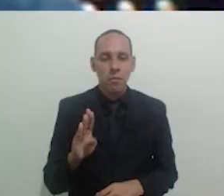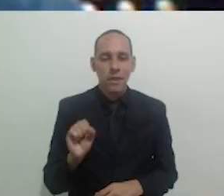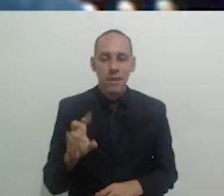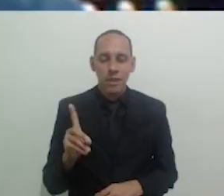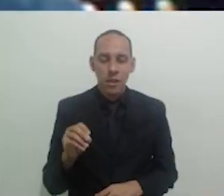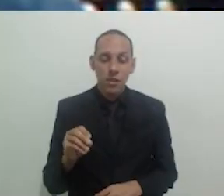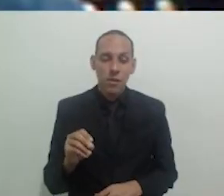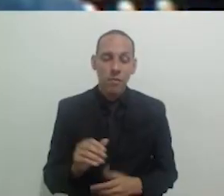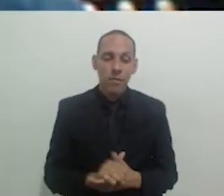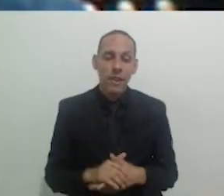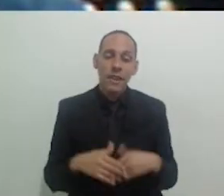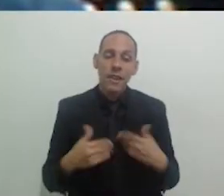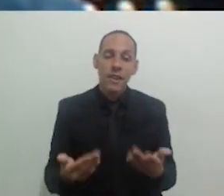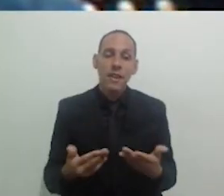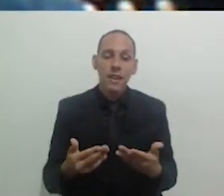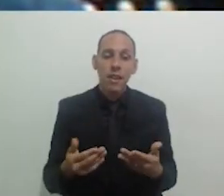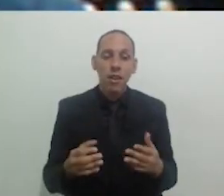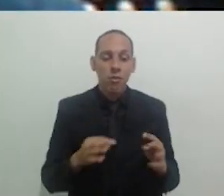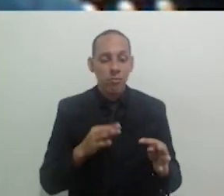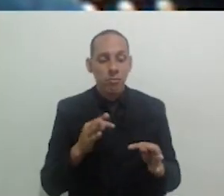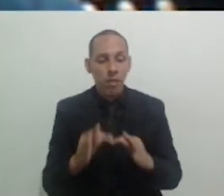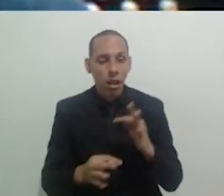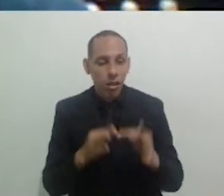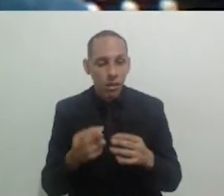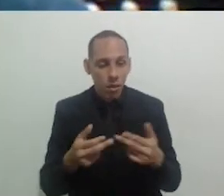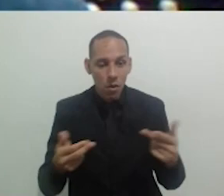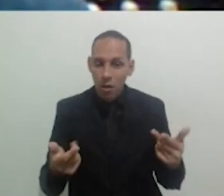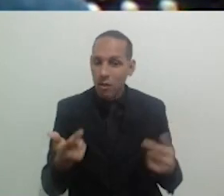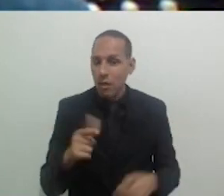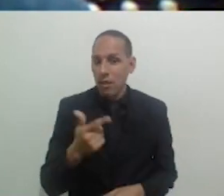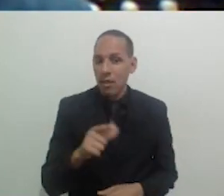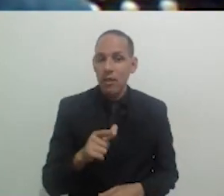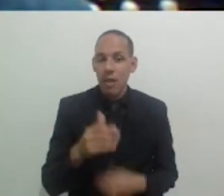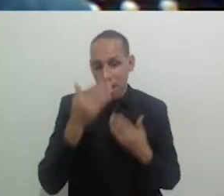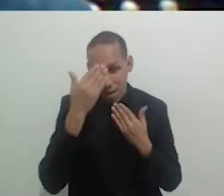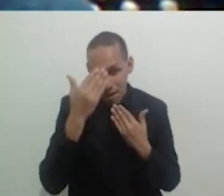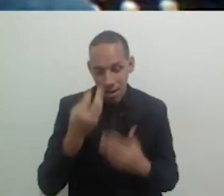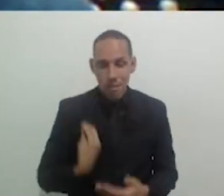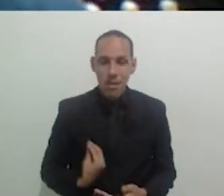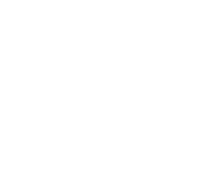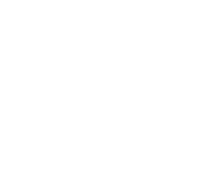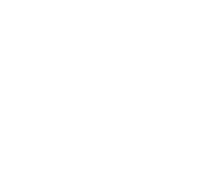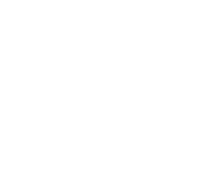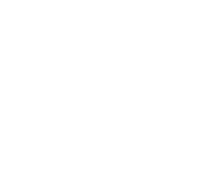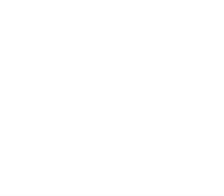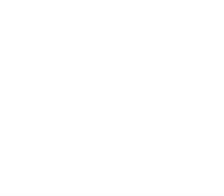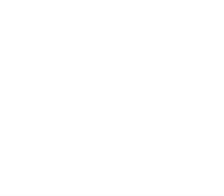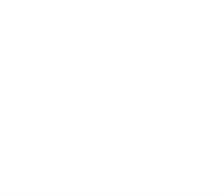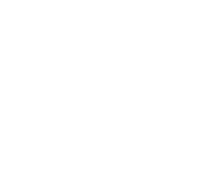Não havendo mais nada a tratar, agradecendo a presença de todos, declaro encerrada a presente sessão.